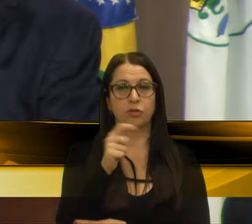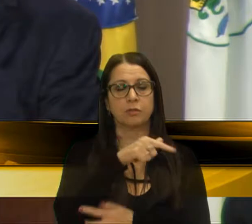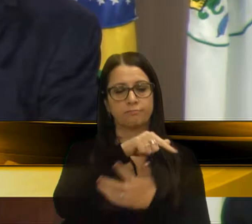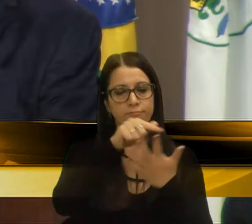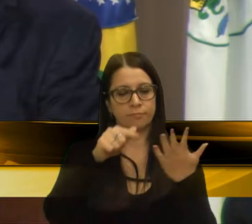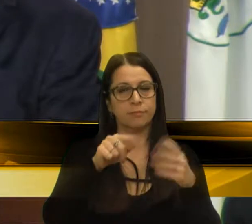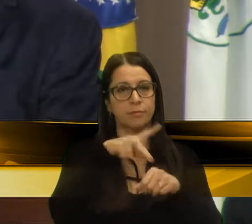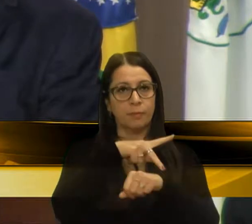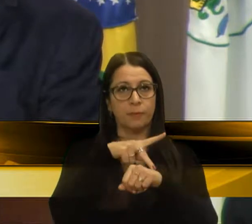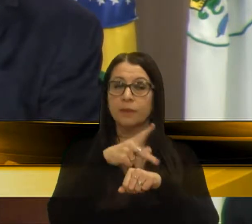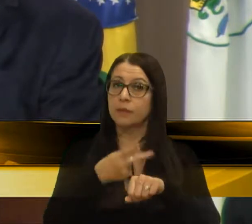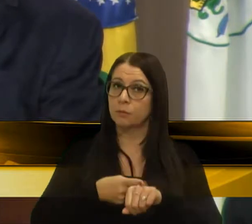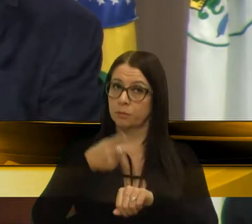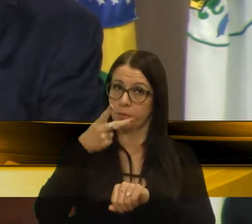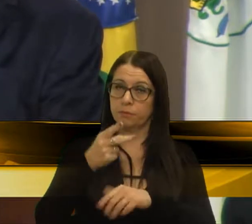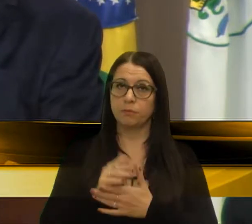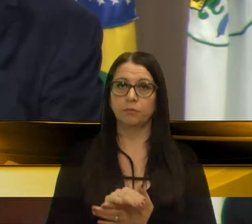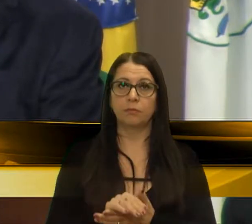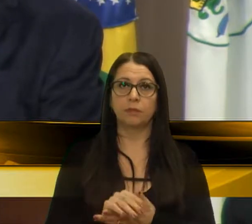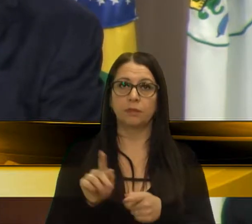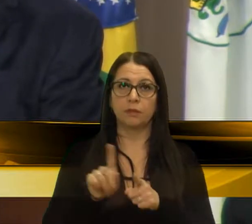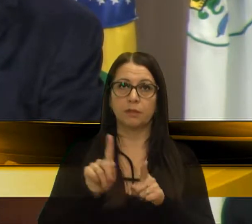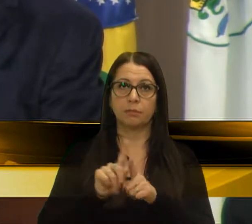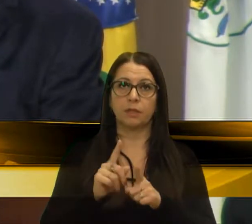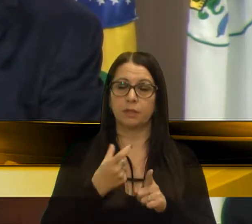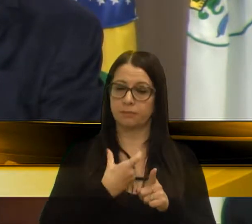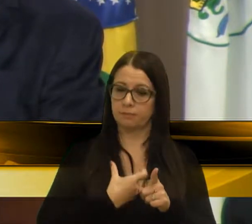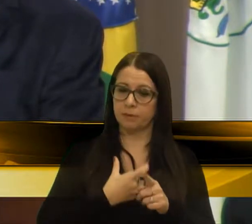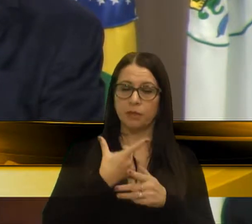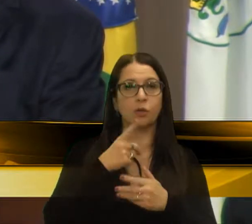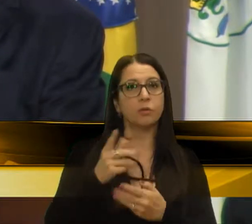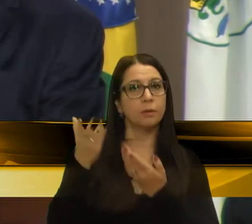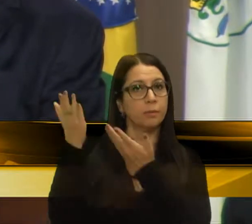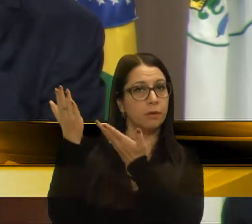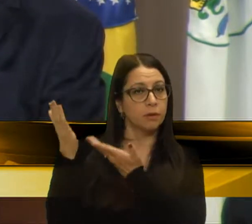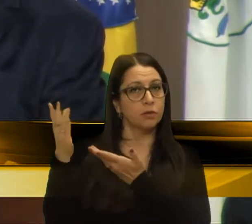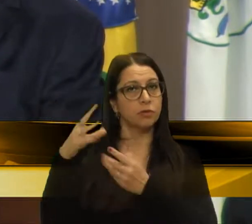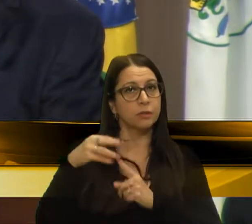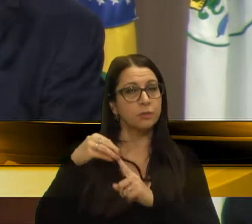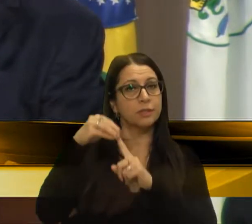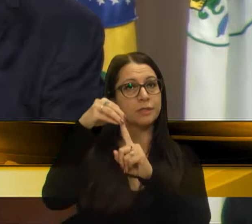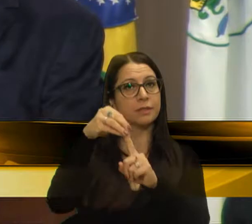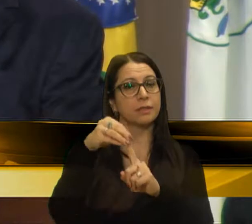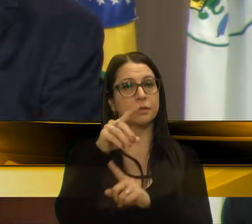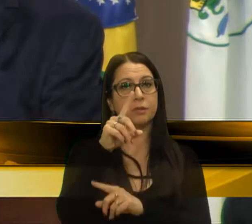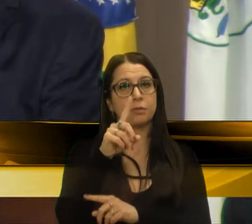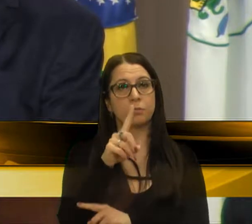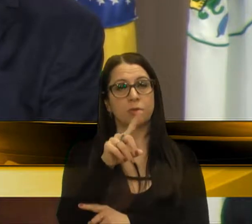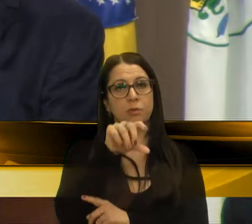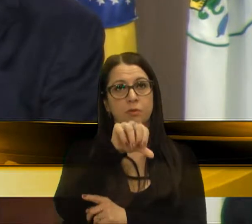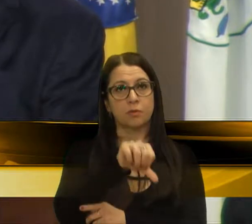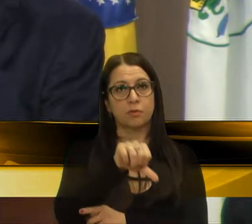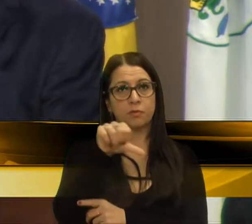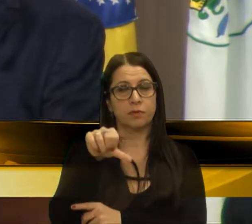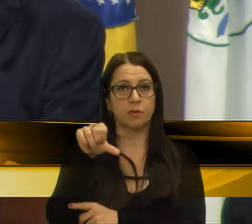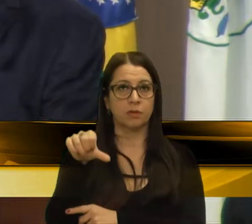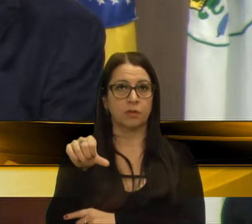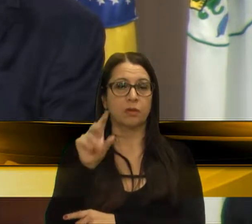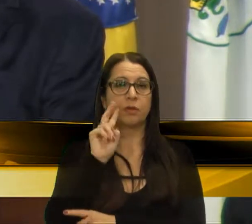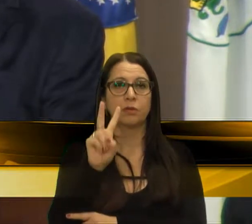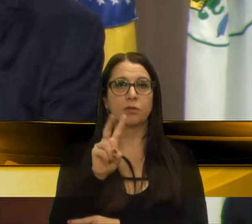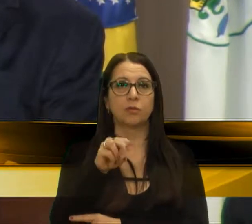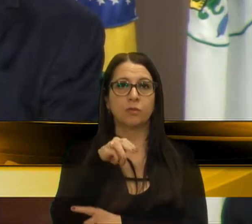Dentre prêmios e condecorações que o homenageado recebeu, destaque-se no ano de 1999